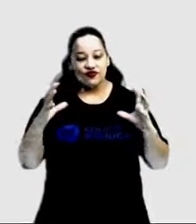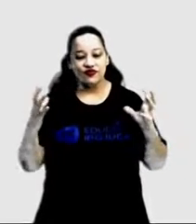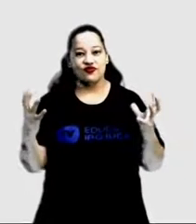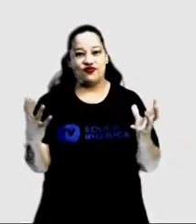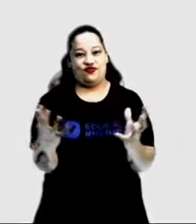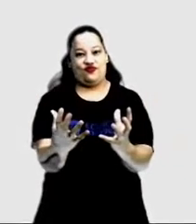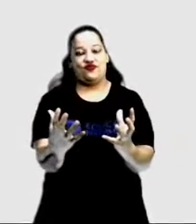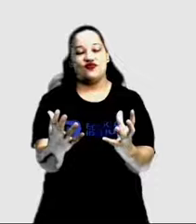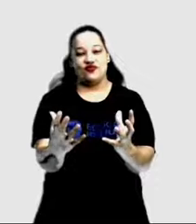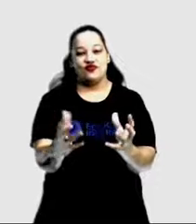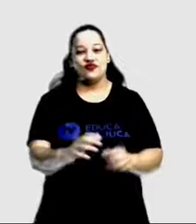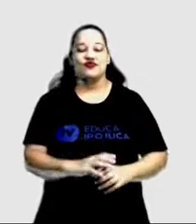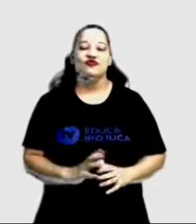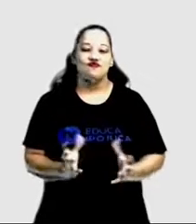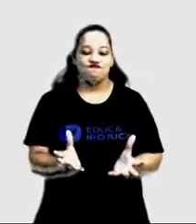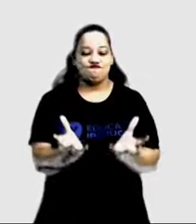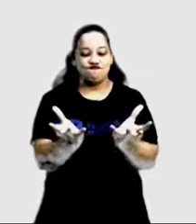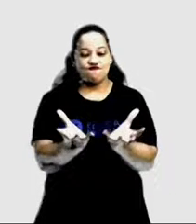esférica.